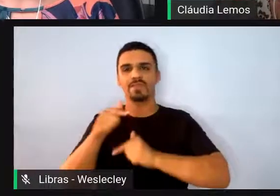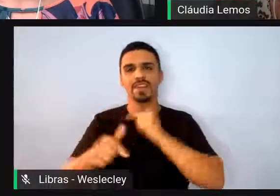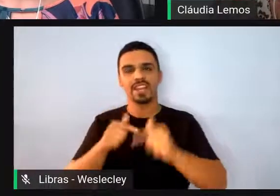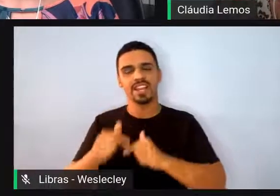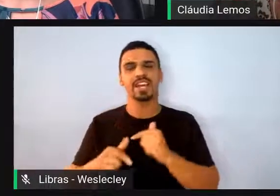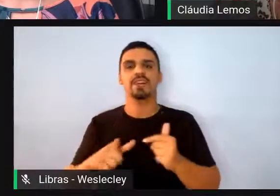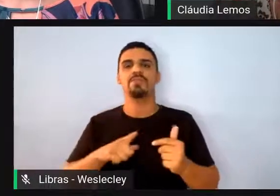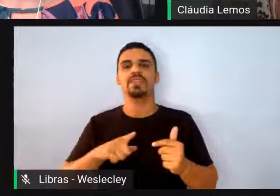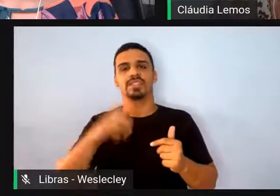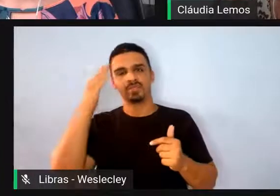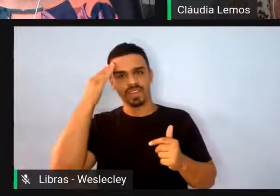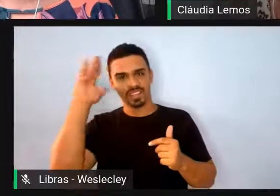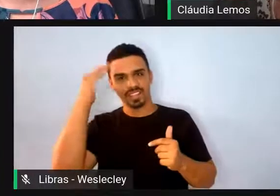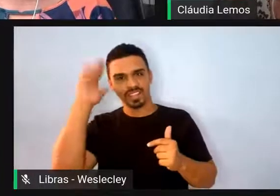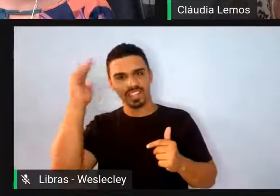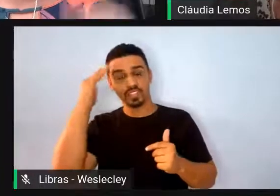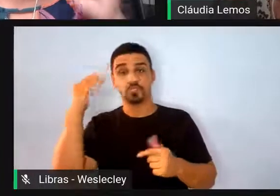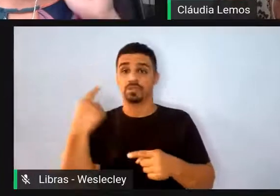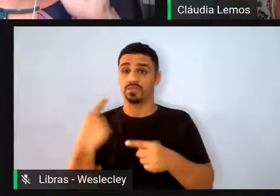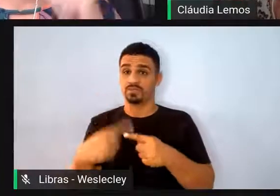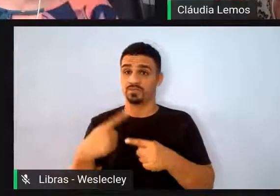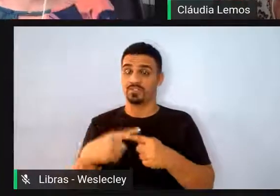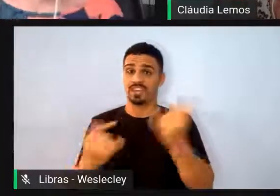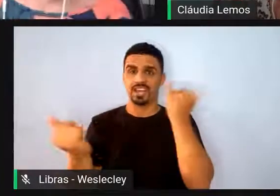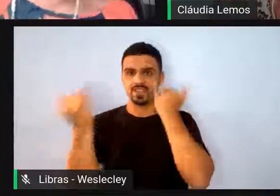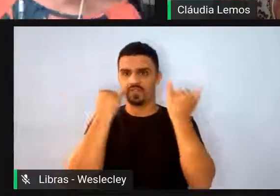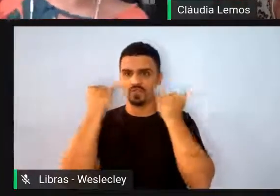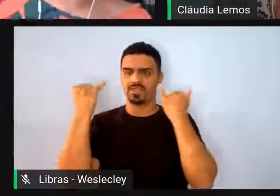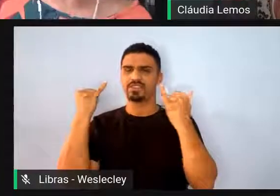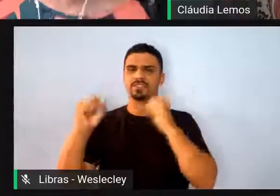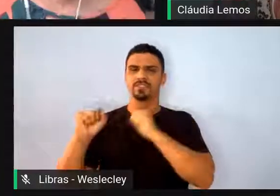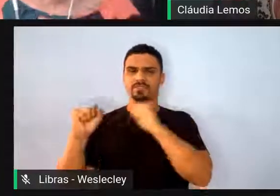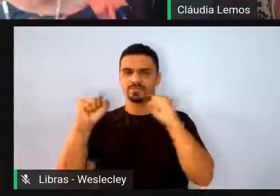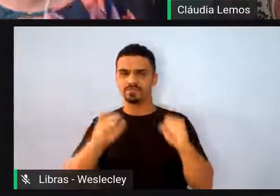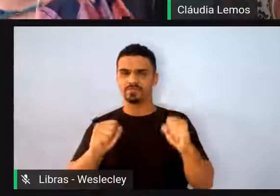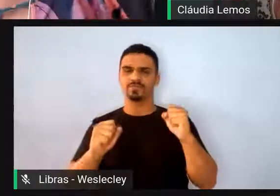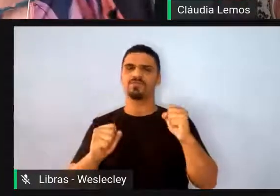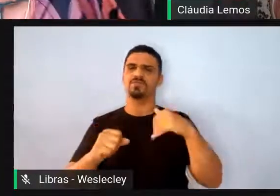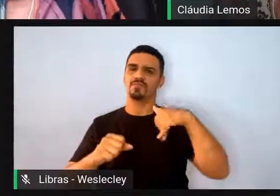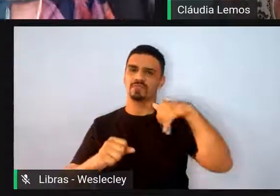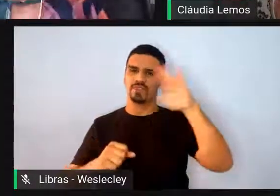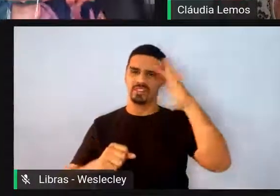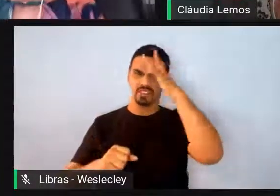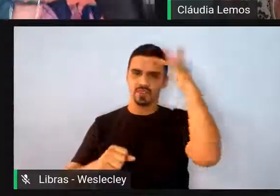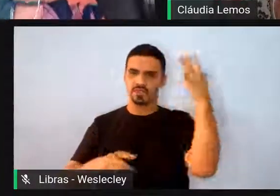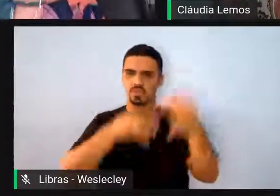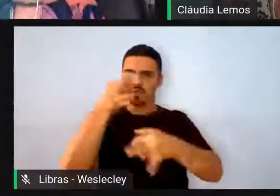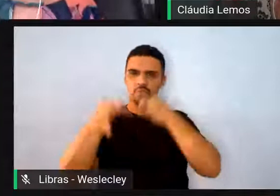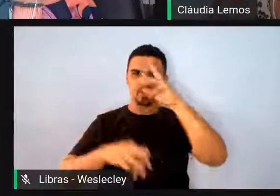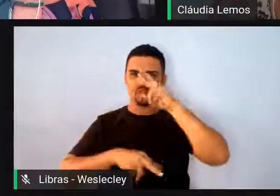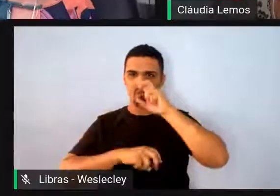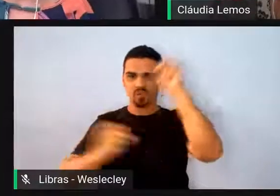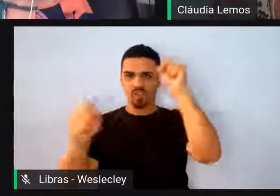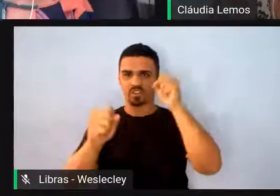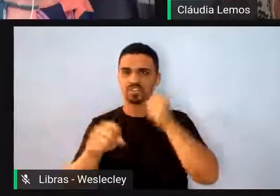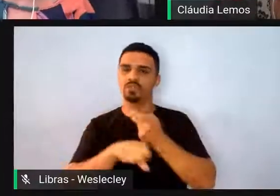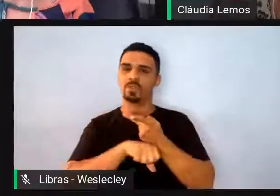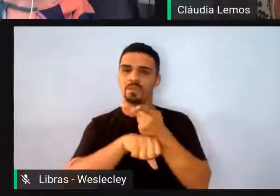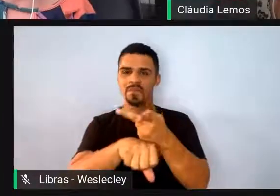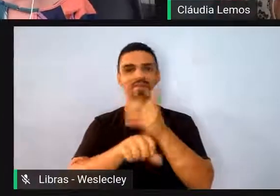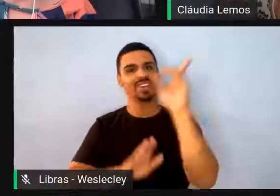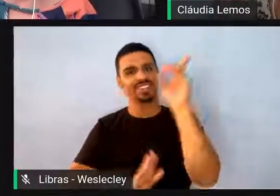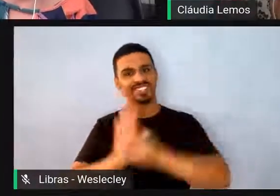mais entendimento, né? Porque é a informação que empodera o cidadão, né? Para em busca dos próprios direitos, né?